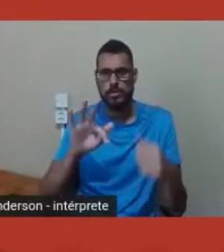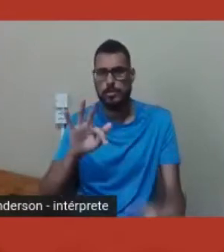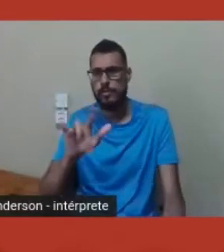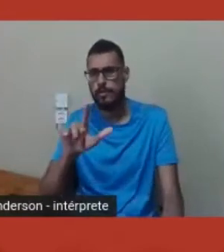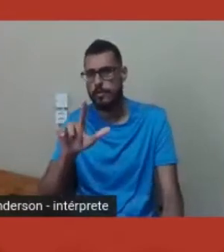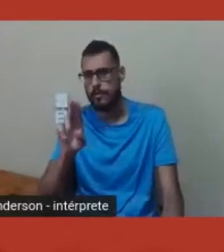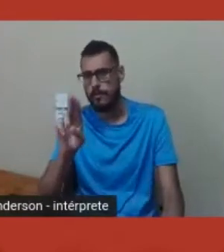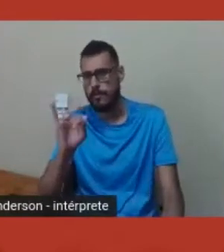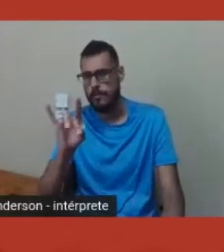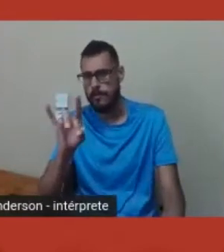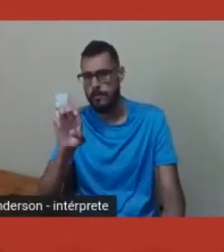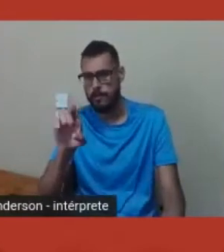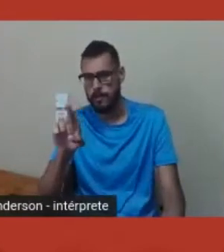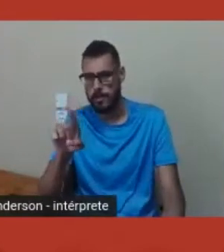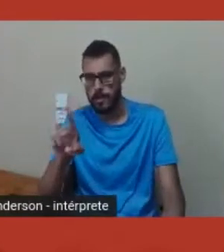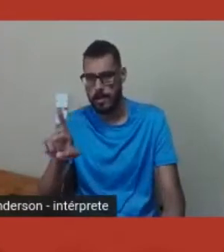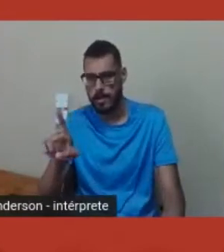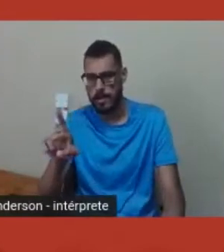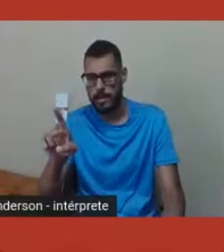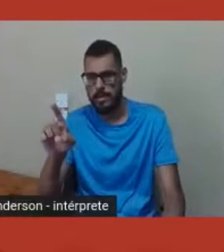fluidez.